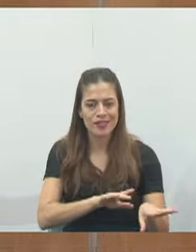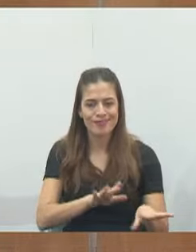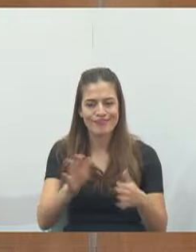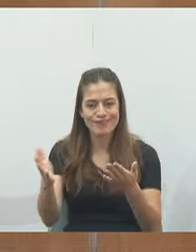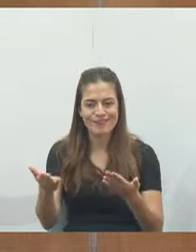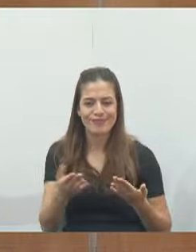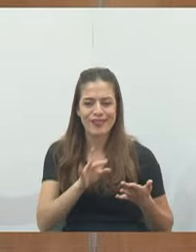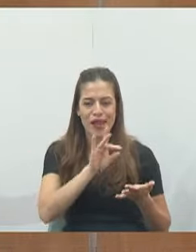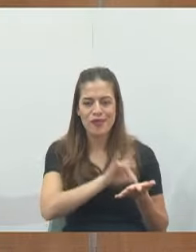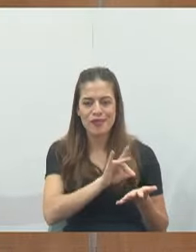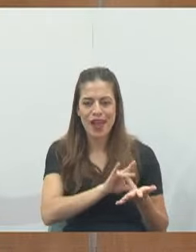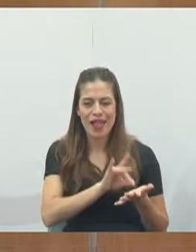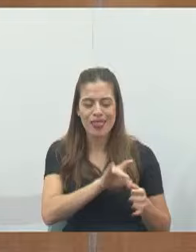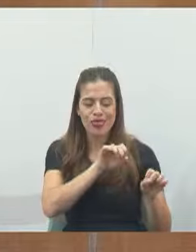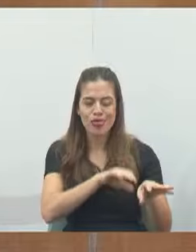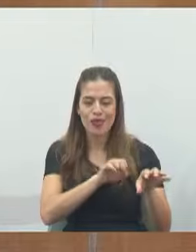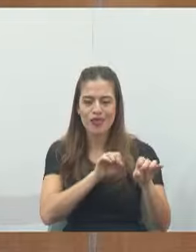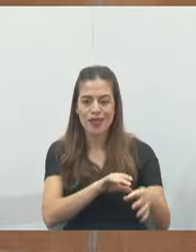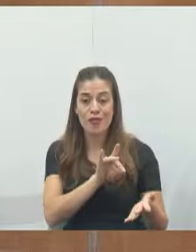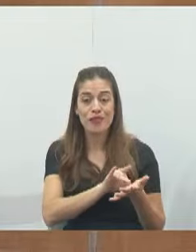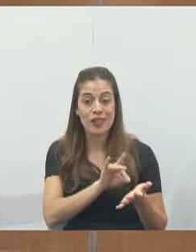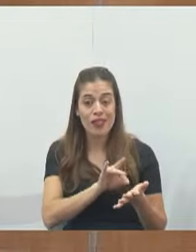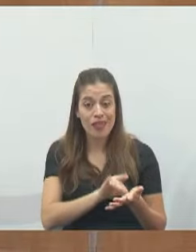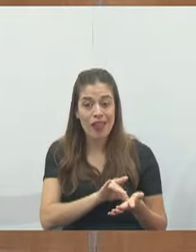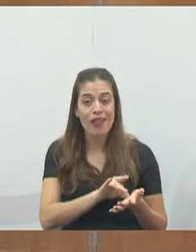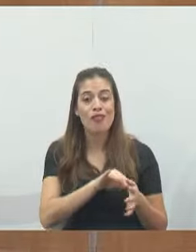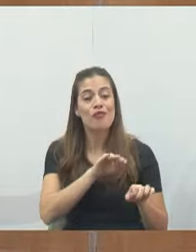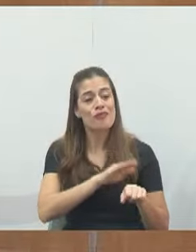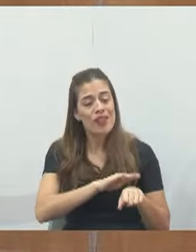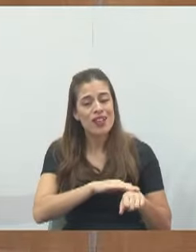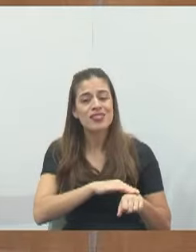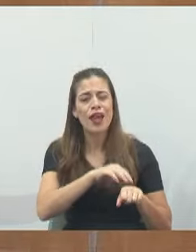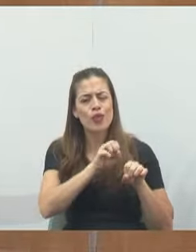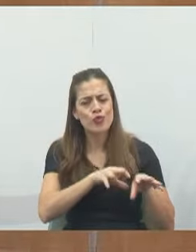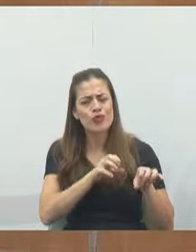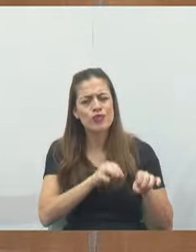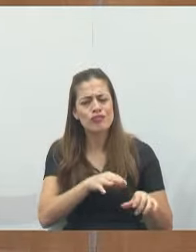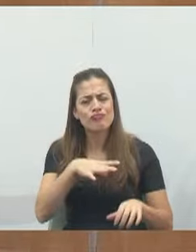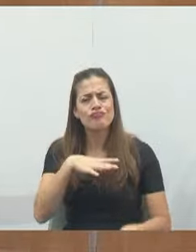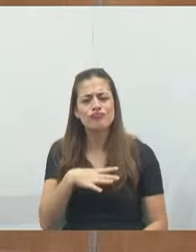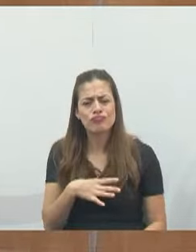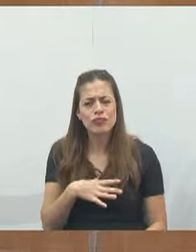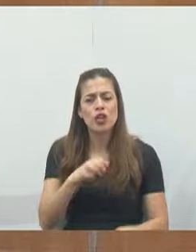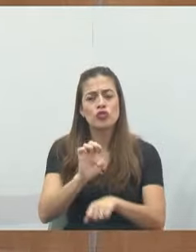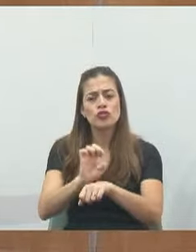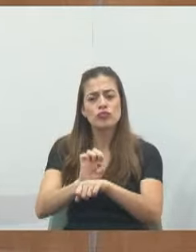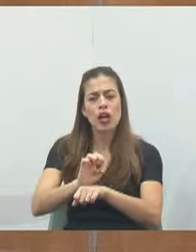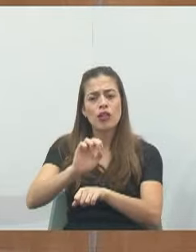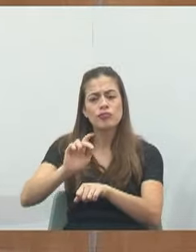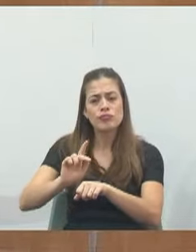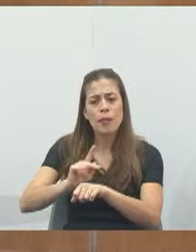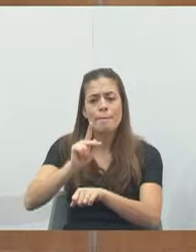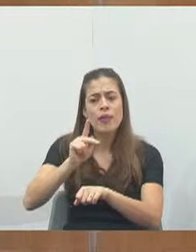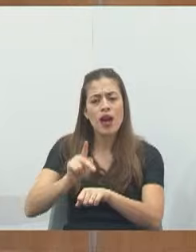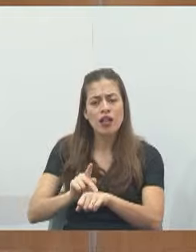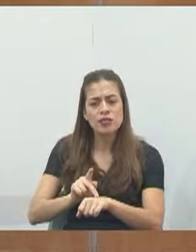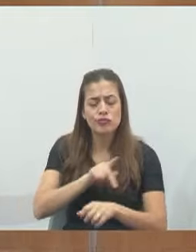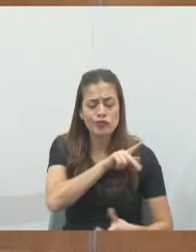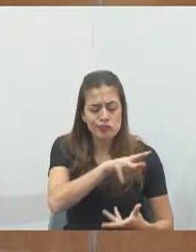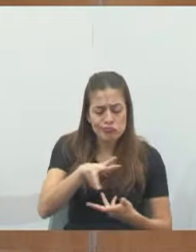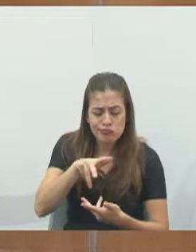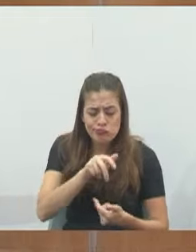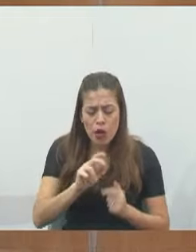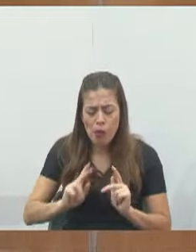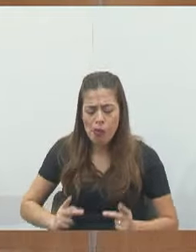verdadeiros educadores, os verdadeiros que fazem a educação dessa cidade, desse estado, desse país e desse mundo,